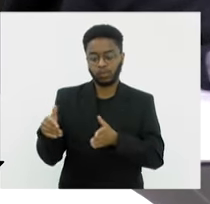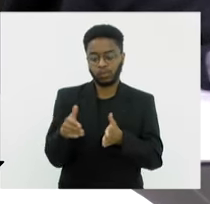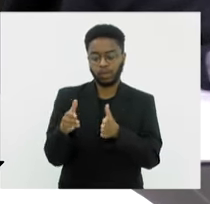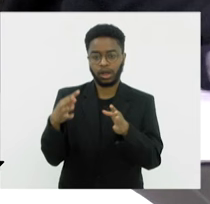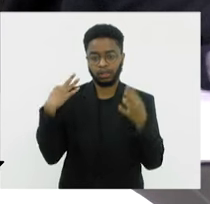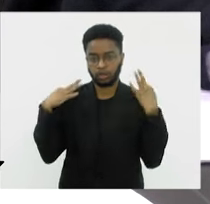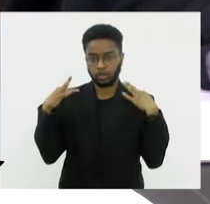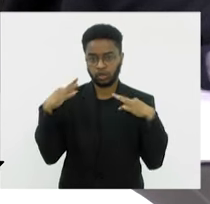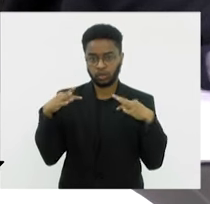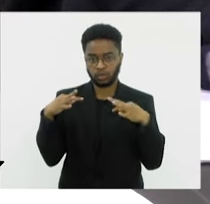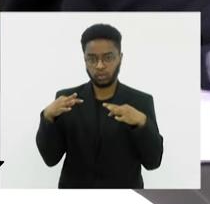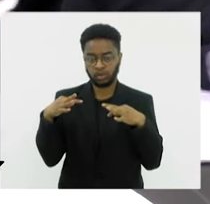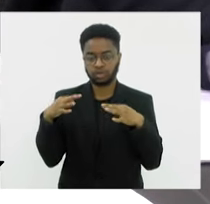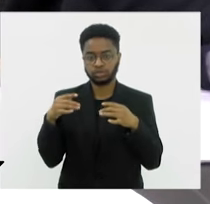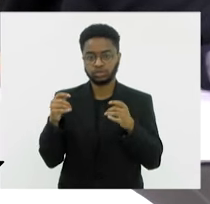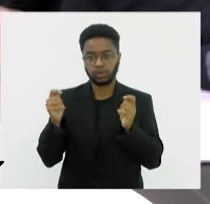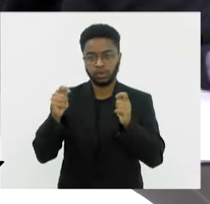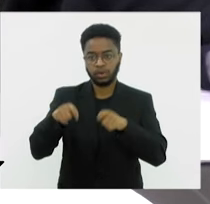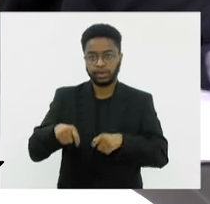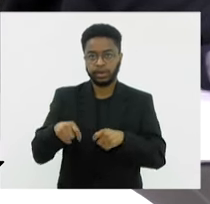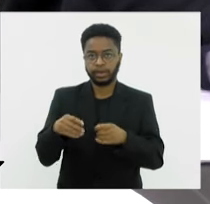turístico, para que ele seja